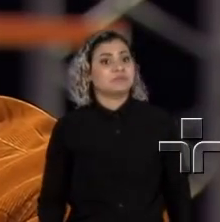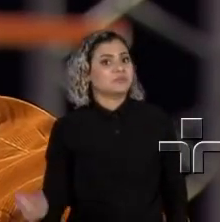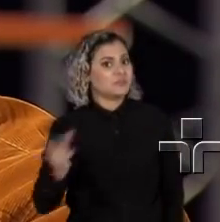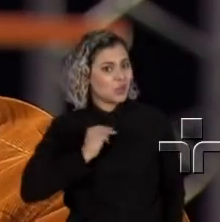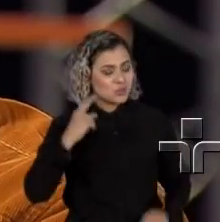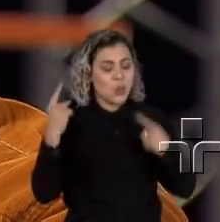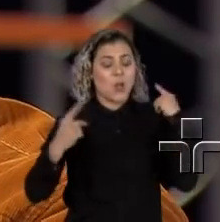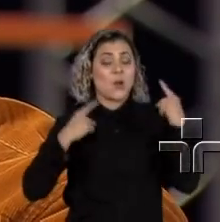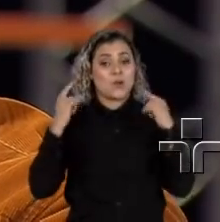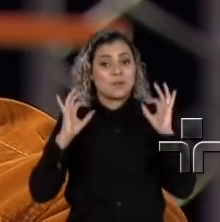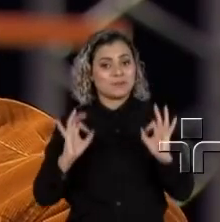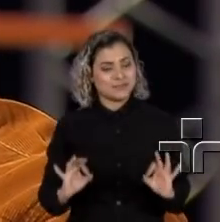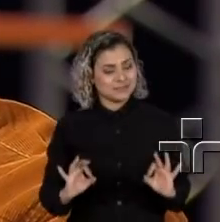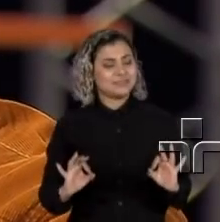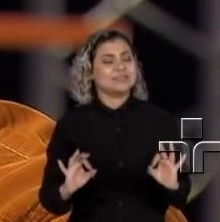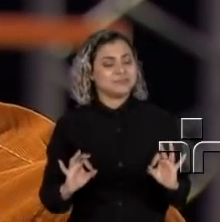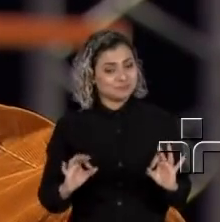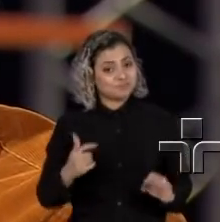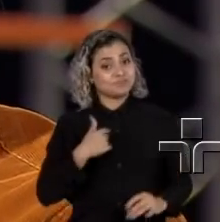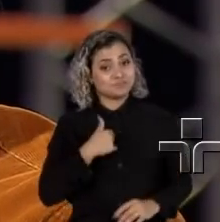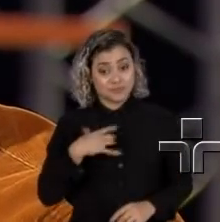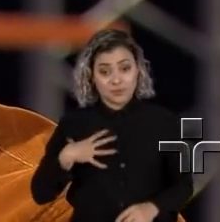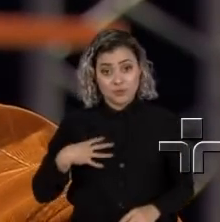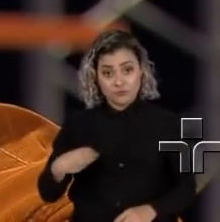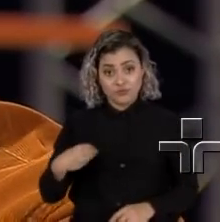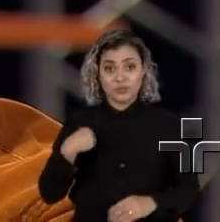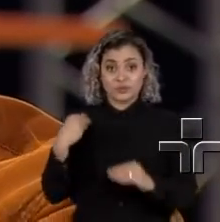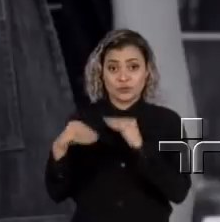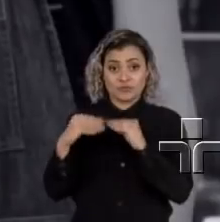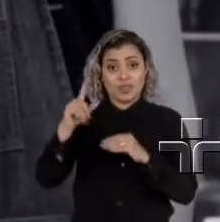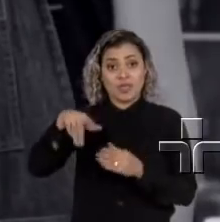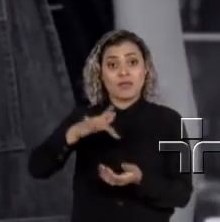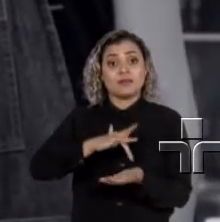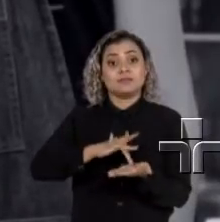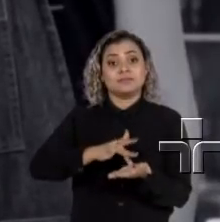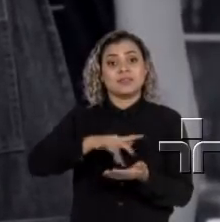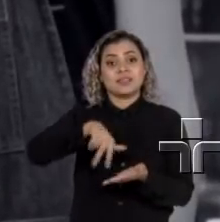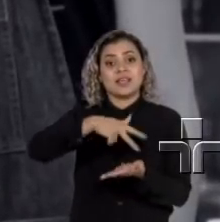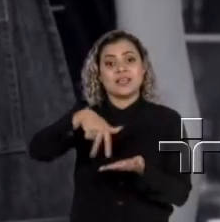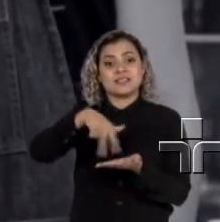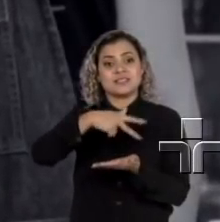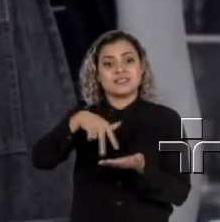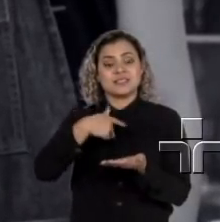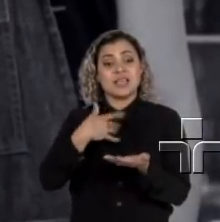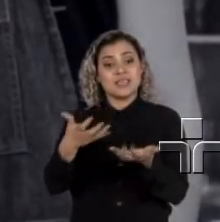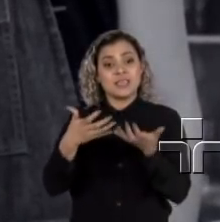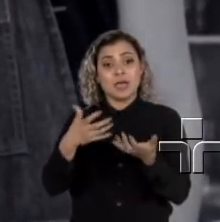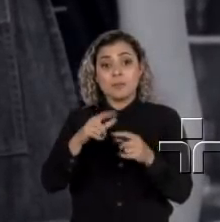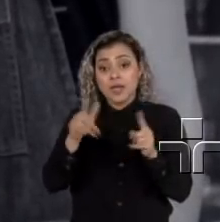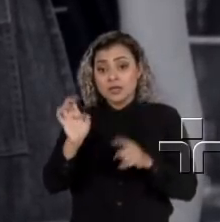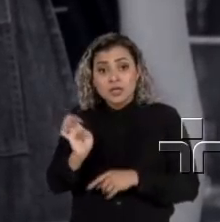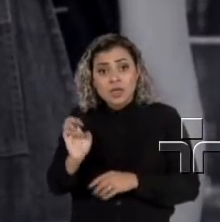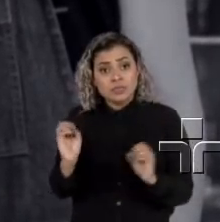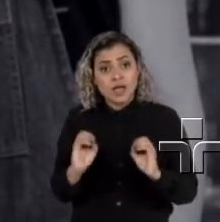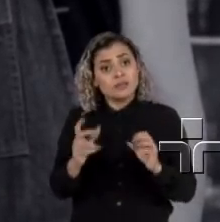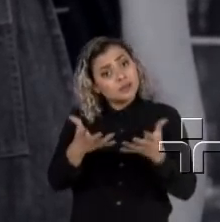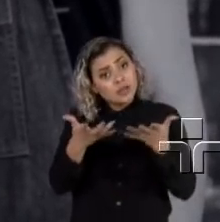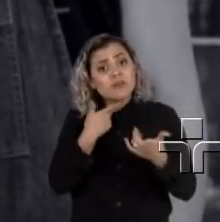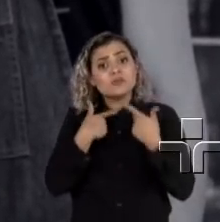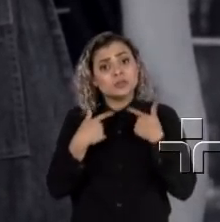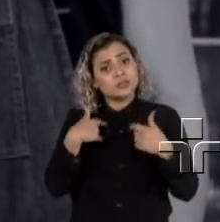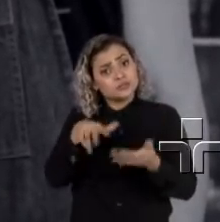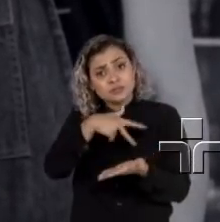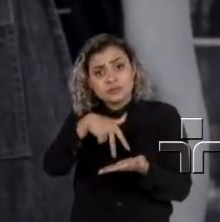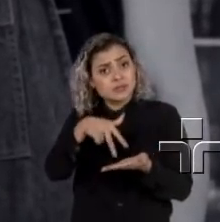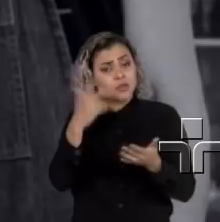Uma coisa que mexe comigo, porque o meu filho na novela, ele é dançarino, quer dançar, e ele não é gay, ele quer dançar. E eu